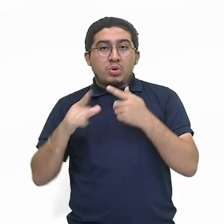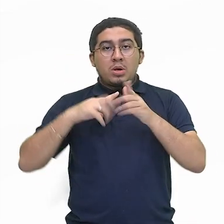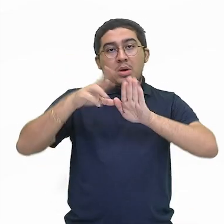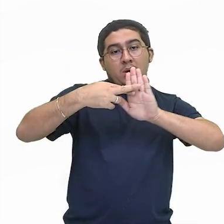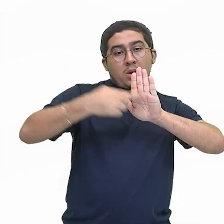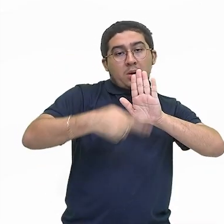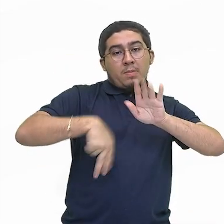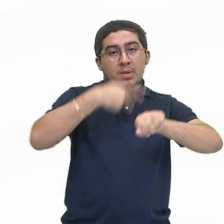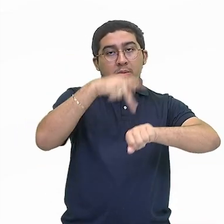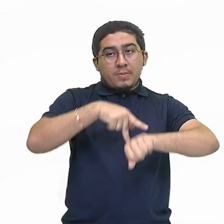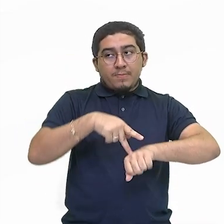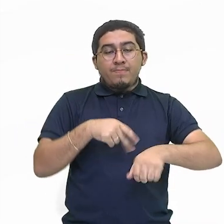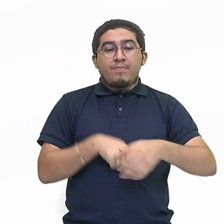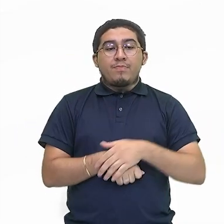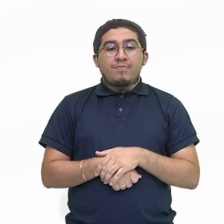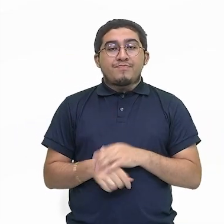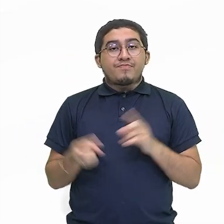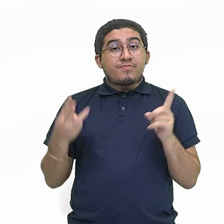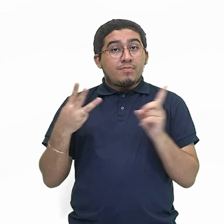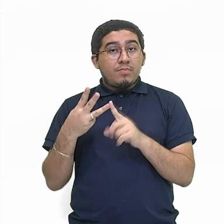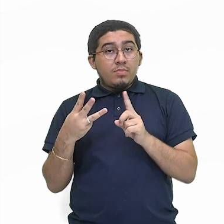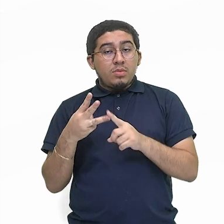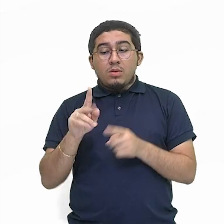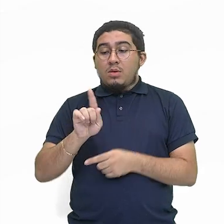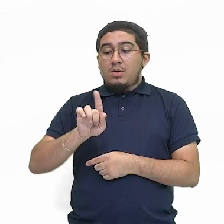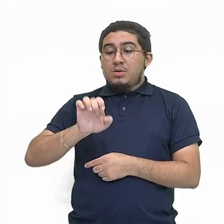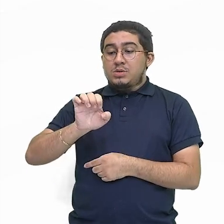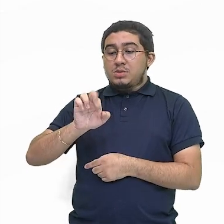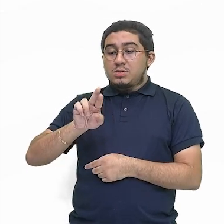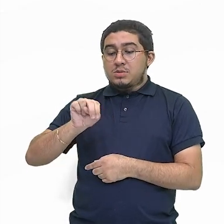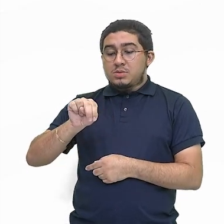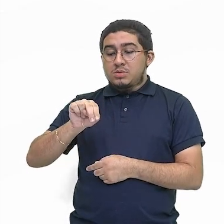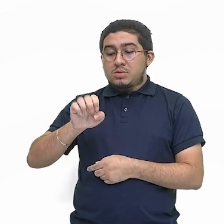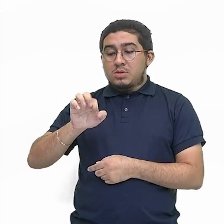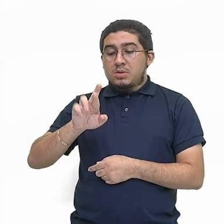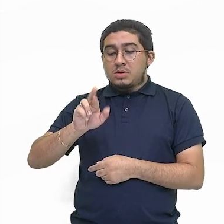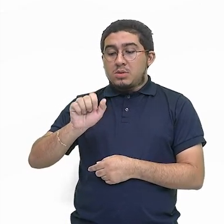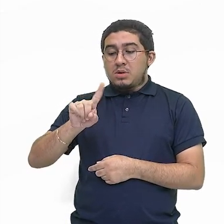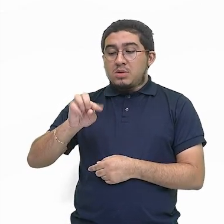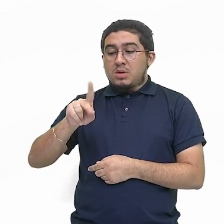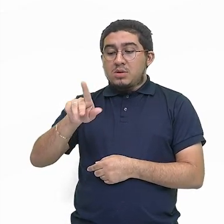a generalidade, ela é geral, ela atinge todos os membros da